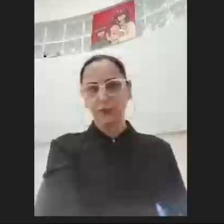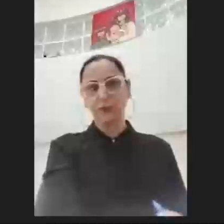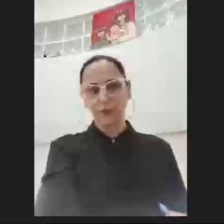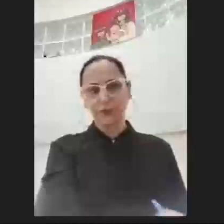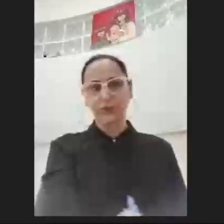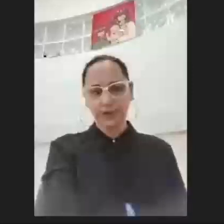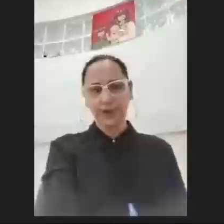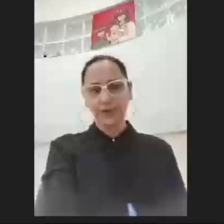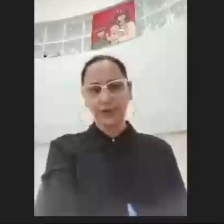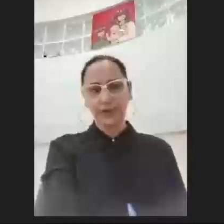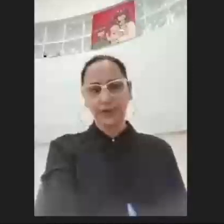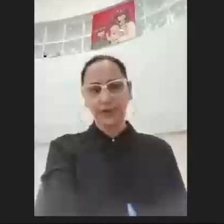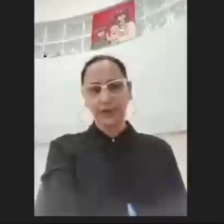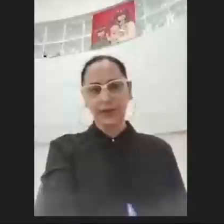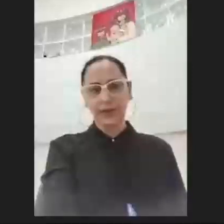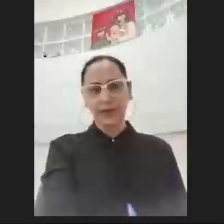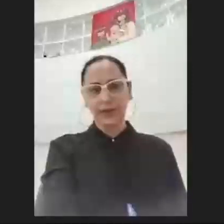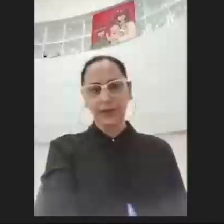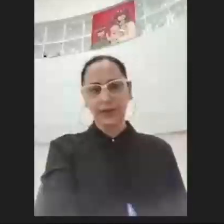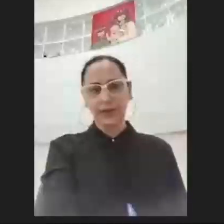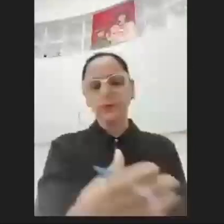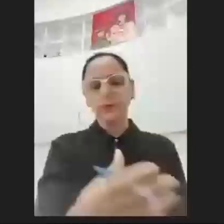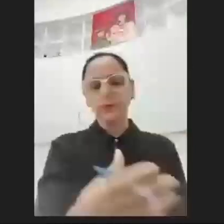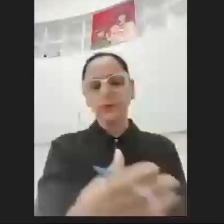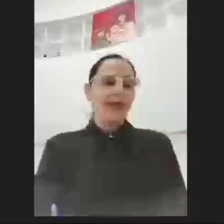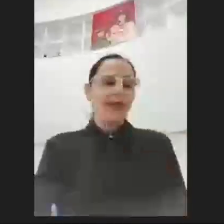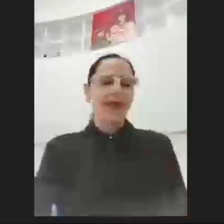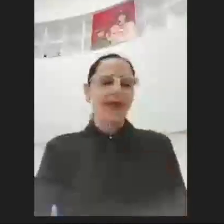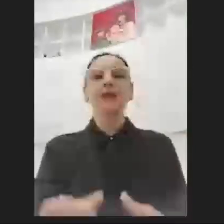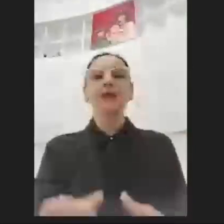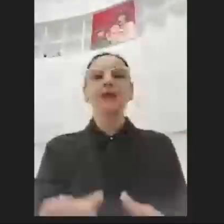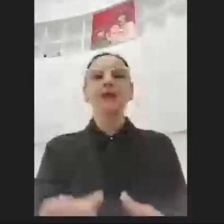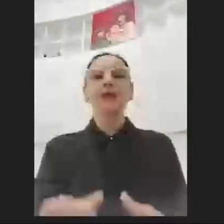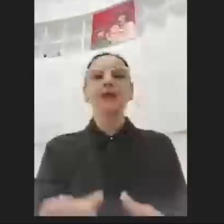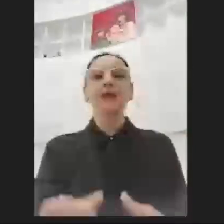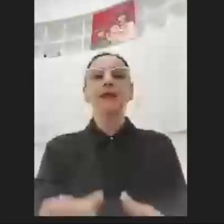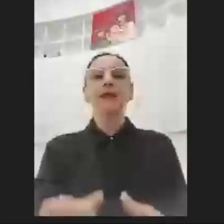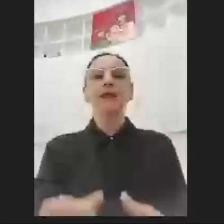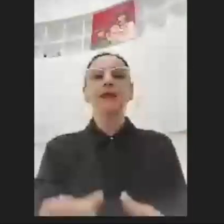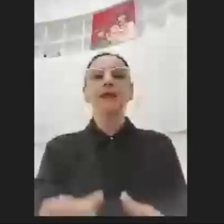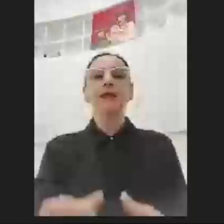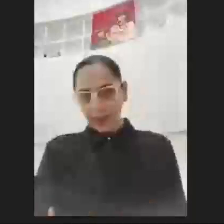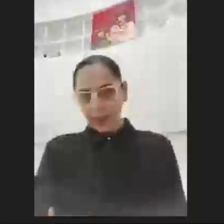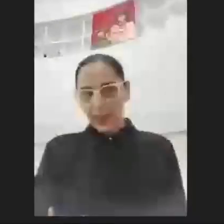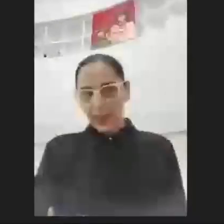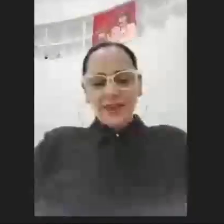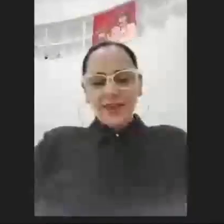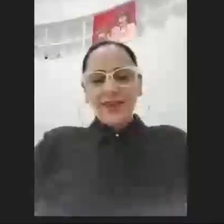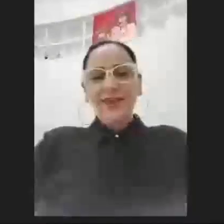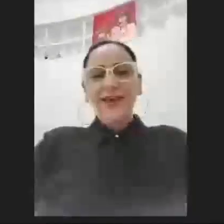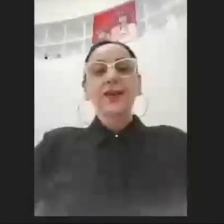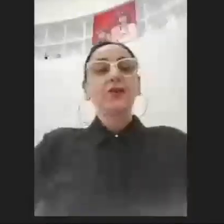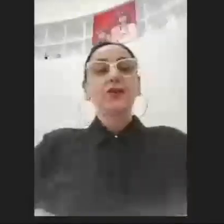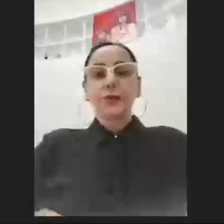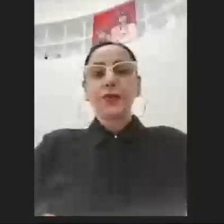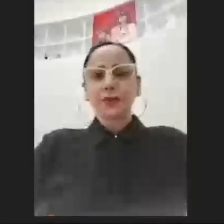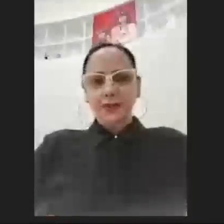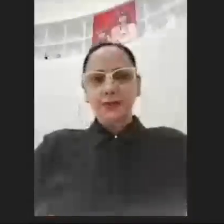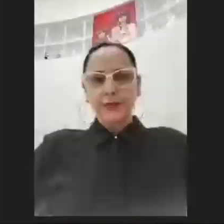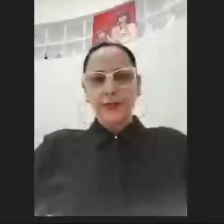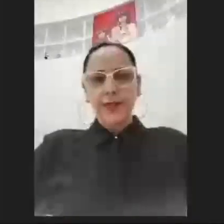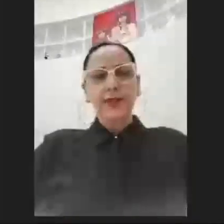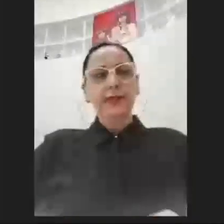não tem disponível, só se entrar, né, com um pedido. Em relação... E